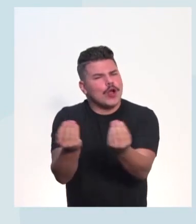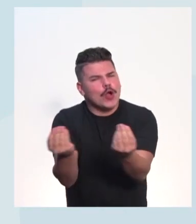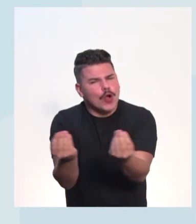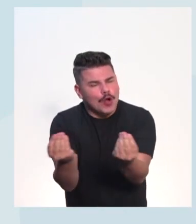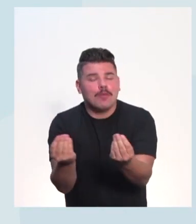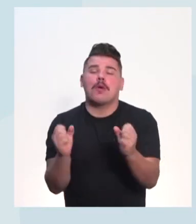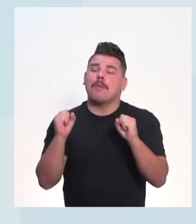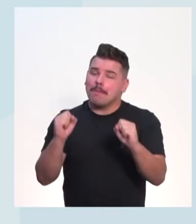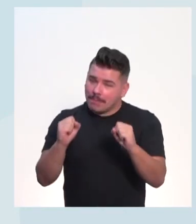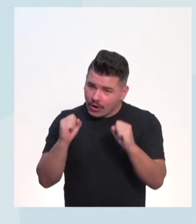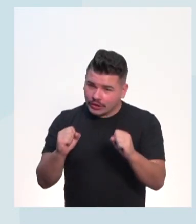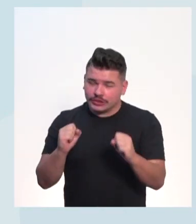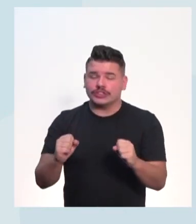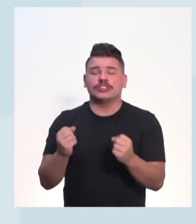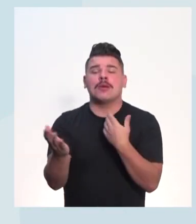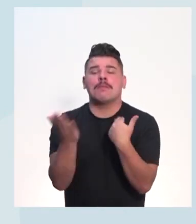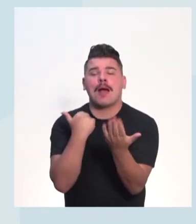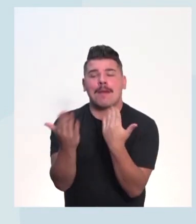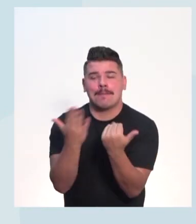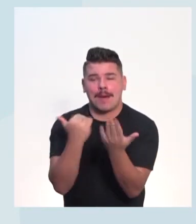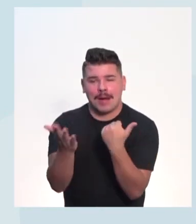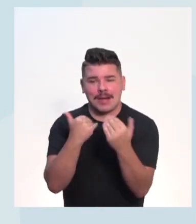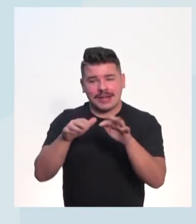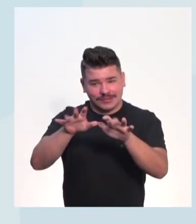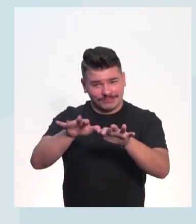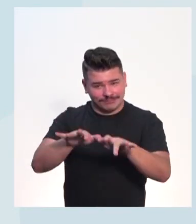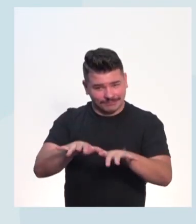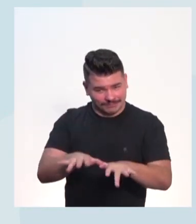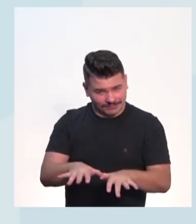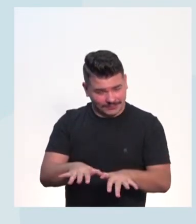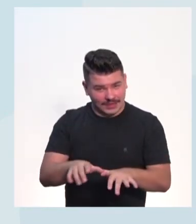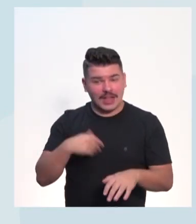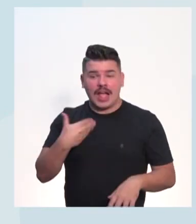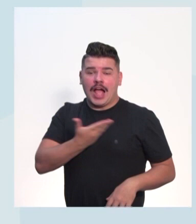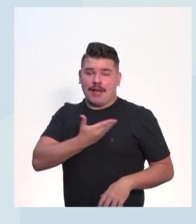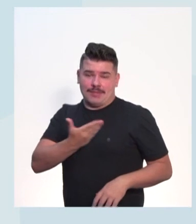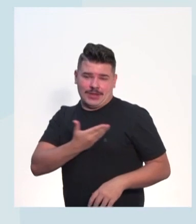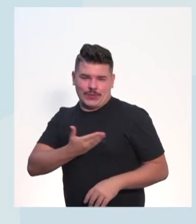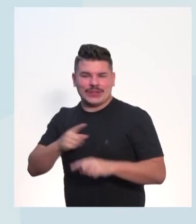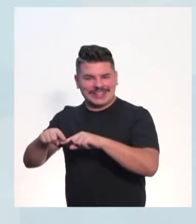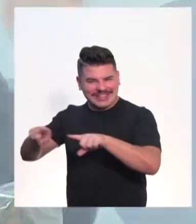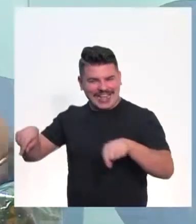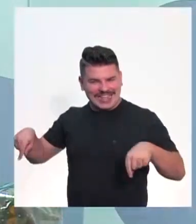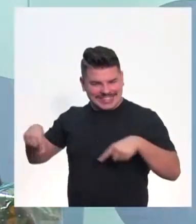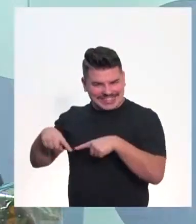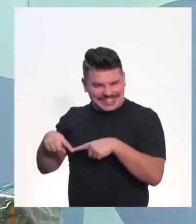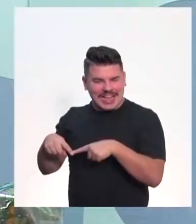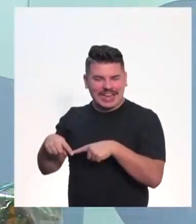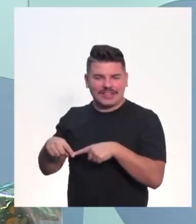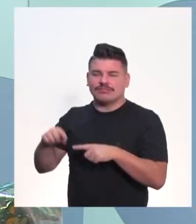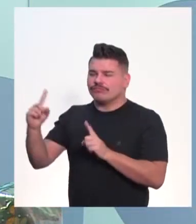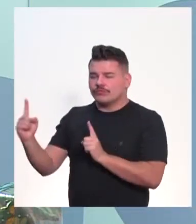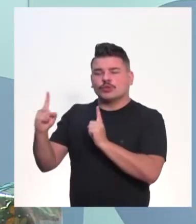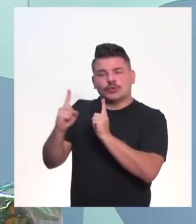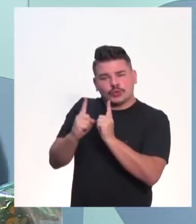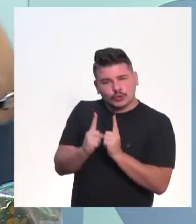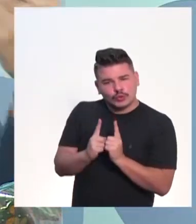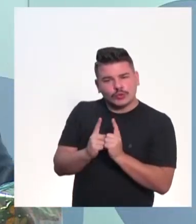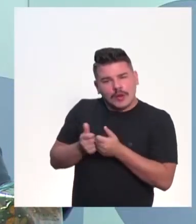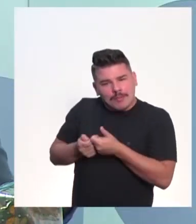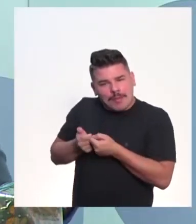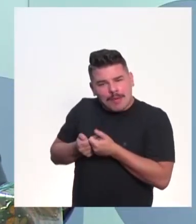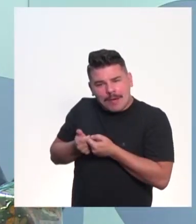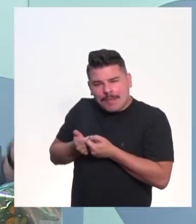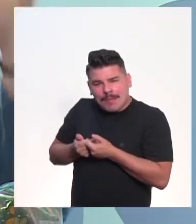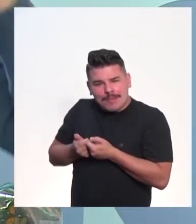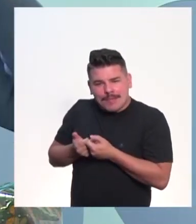pelo centro de mídias. A gente pode pedir para aquele amigo da gente, da turma, para que a gente converse uma vez por semana para saber se